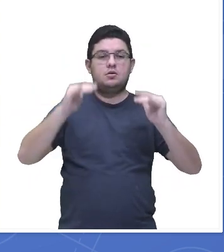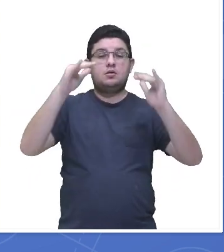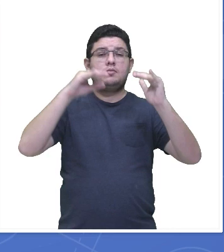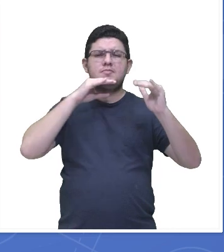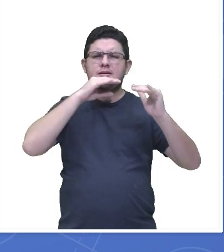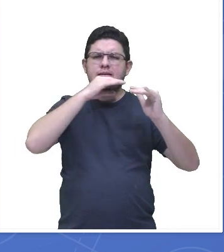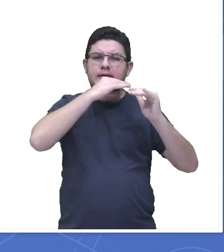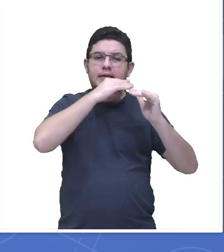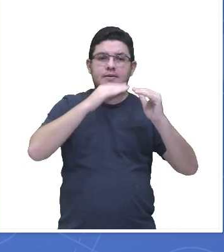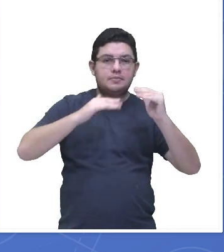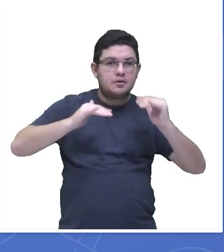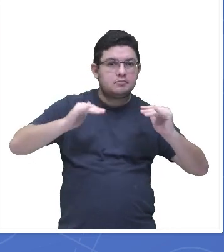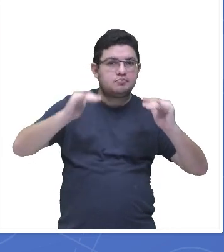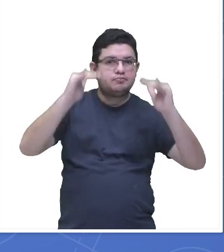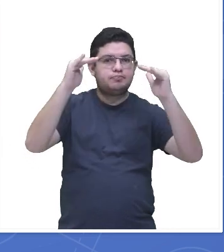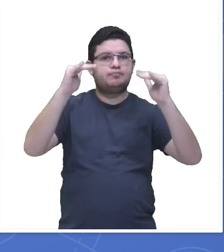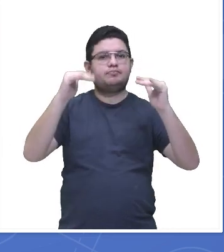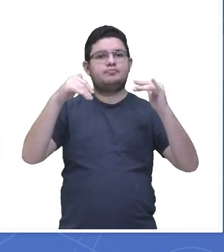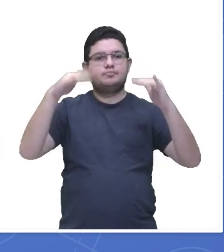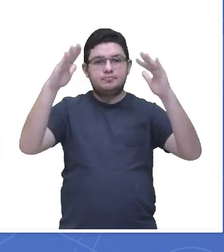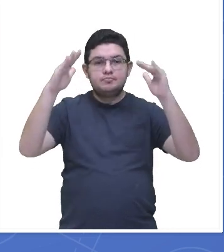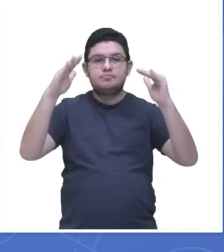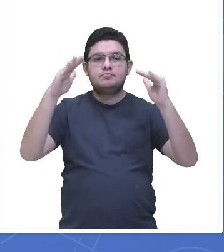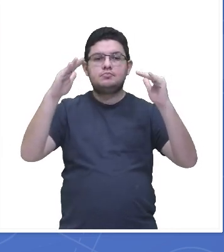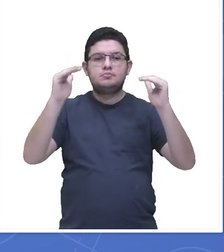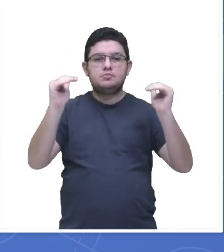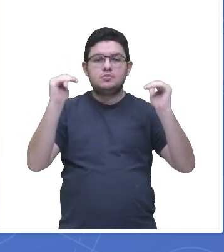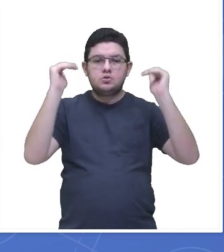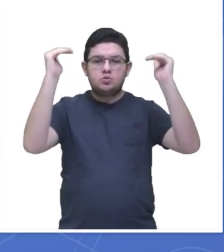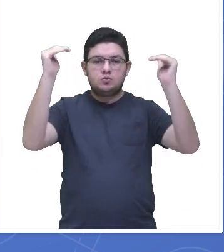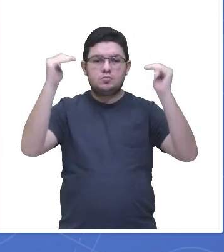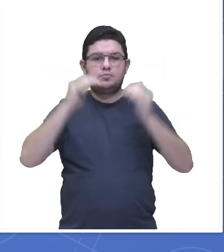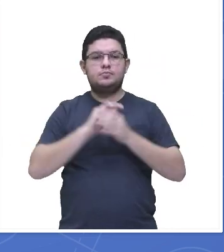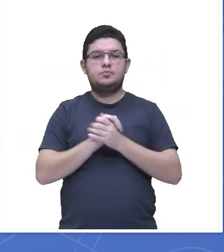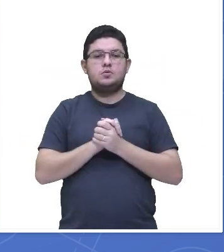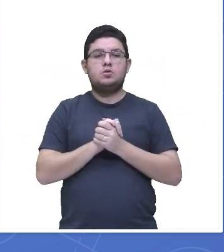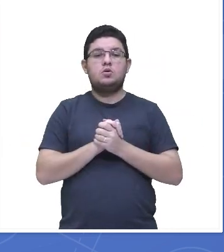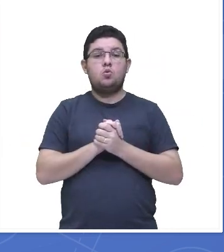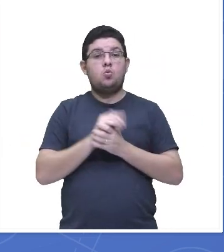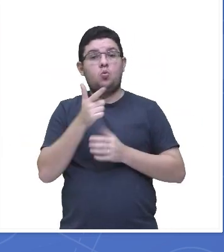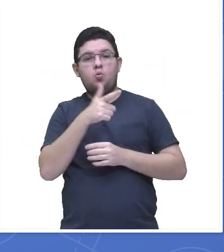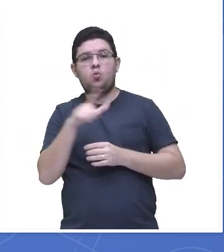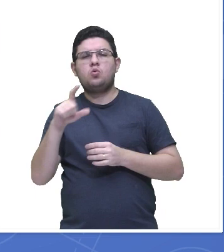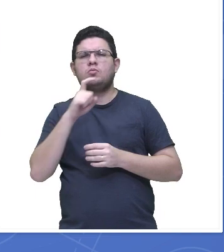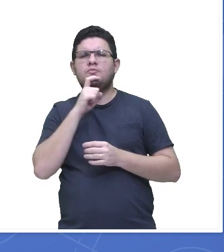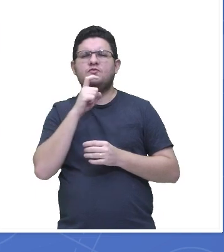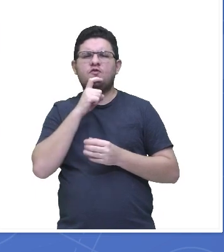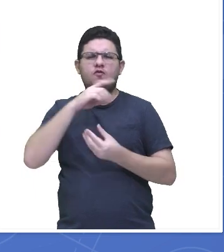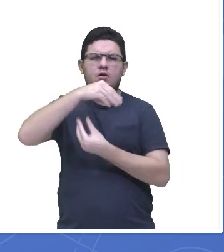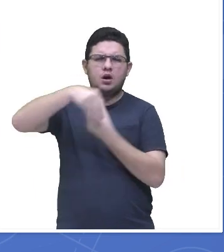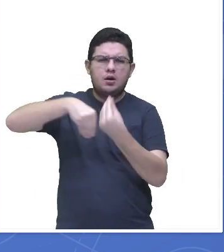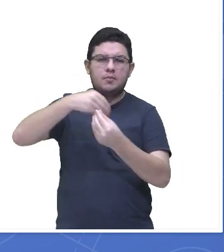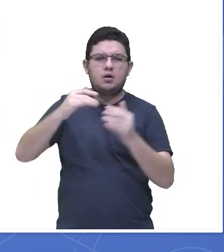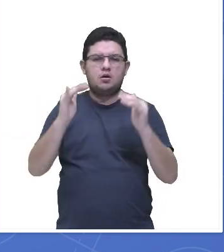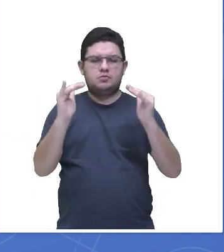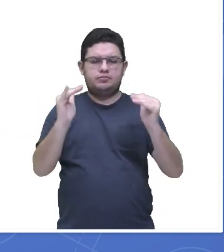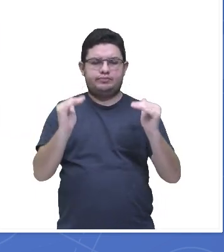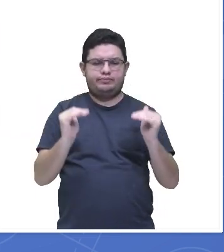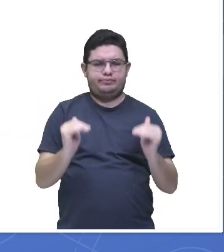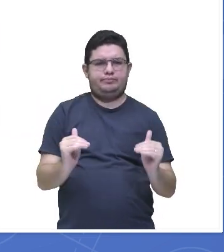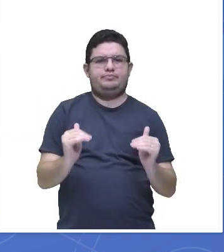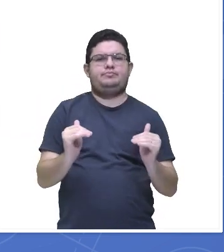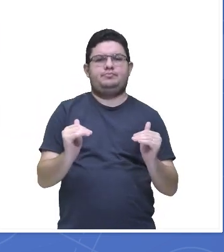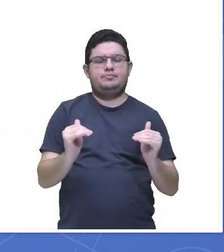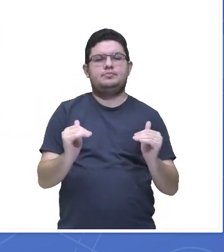eles sobem, eles se dirigem para a parte de cima, enquanto os fluidos mais frios descem, ocupando a parte